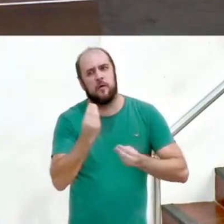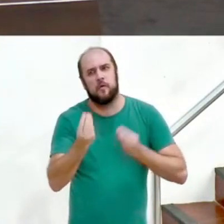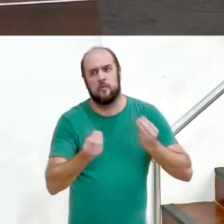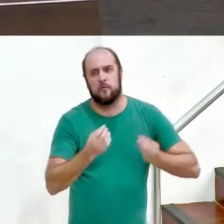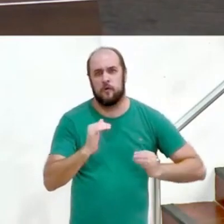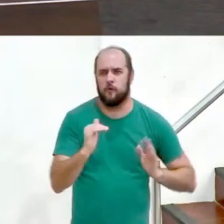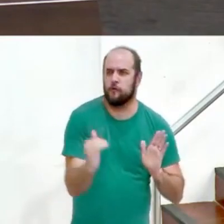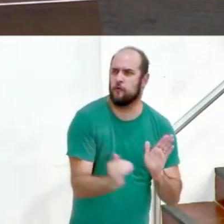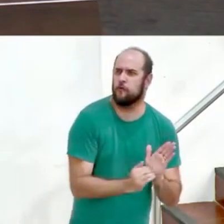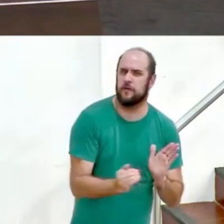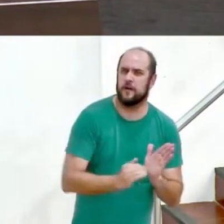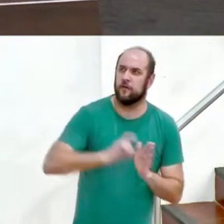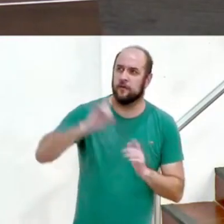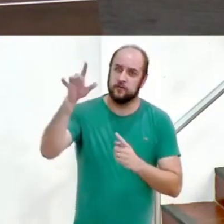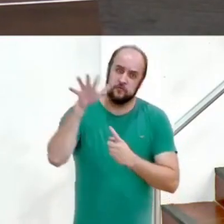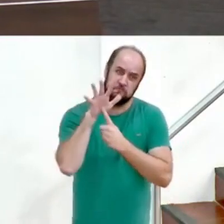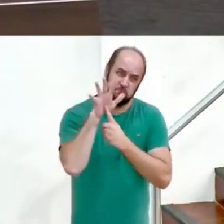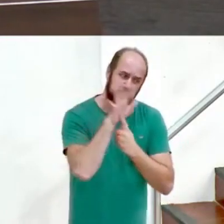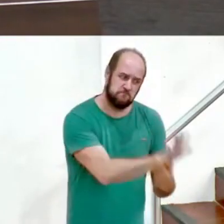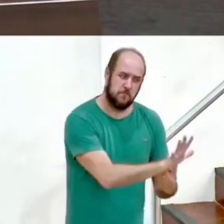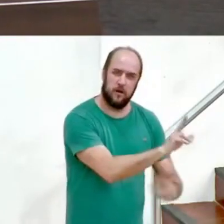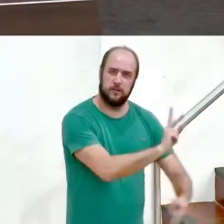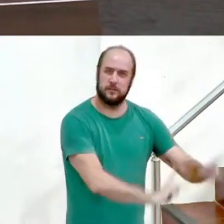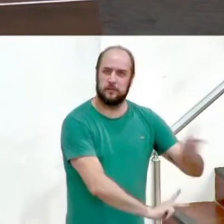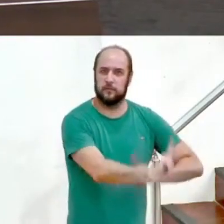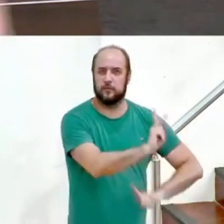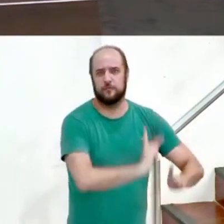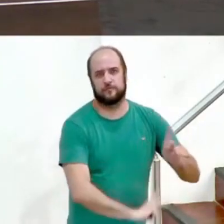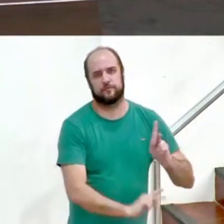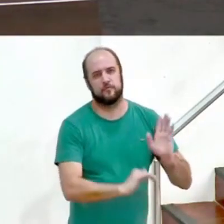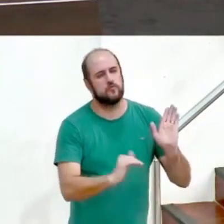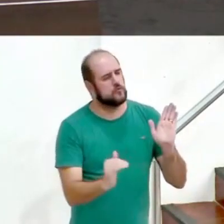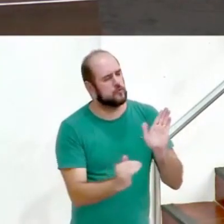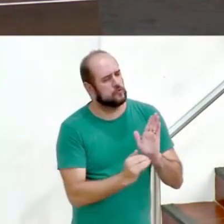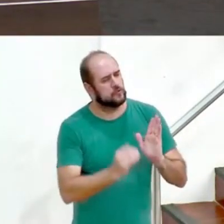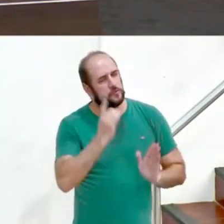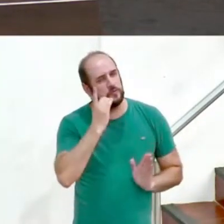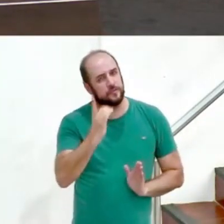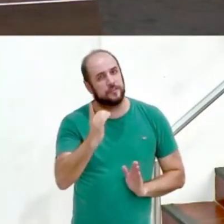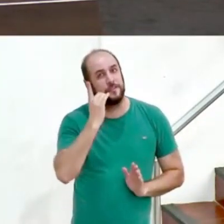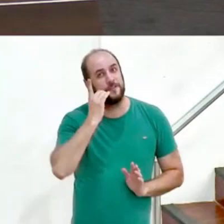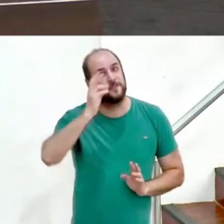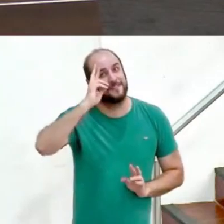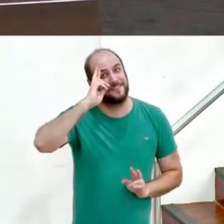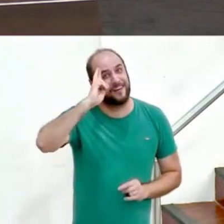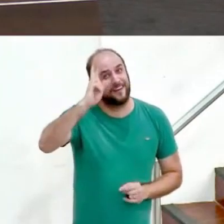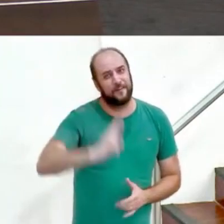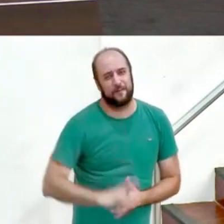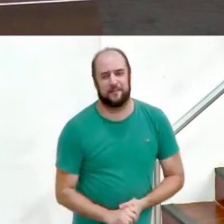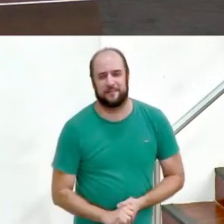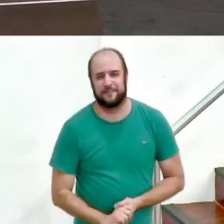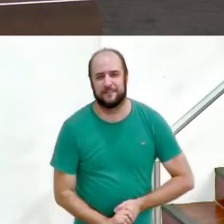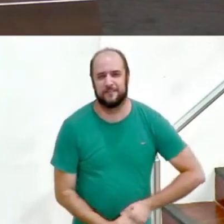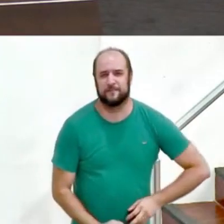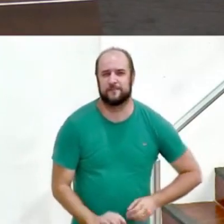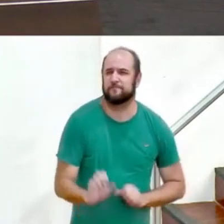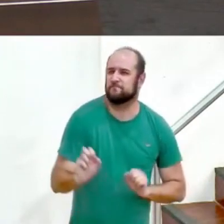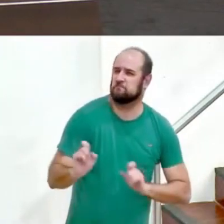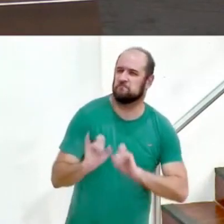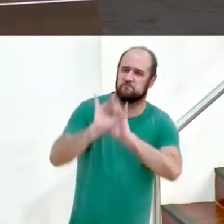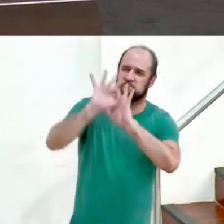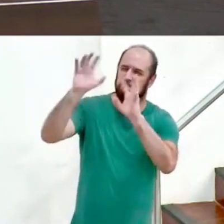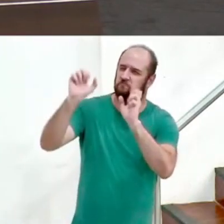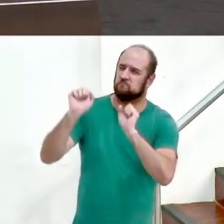última e gloriosa de Deus no último dia, no dia do Senhor, onde a glória do seu